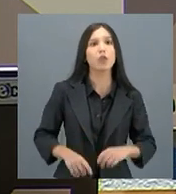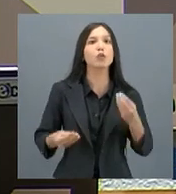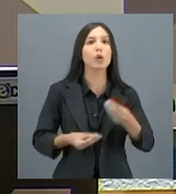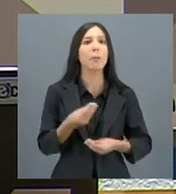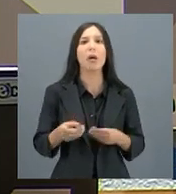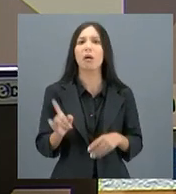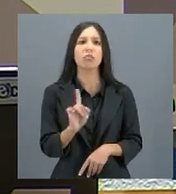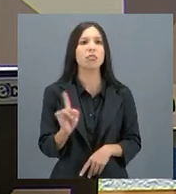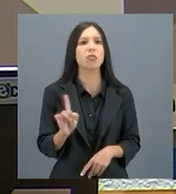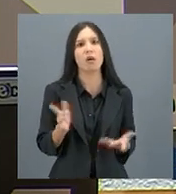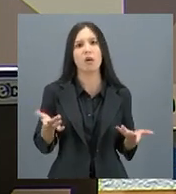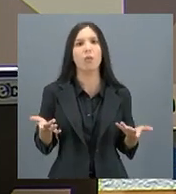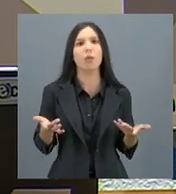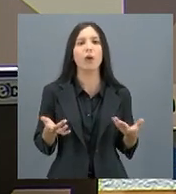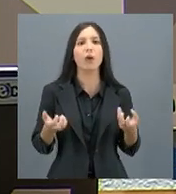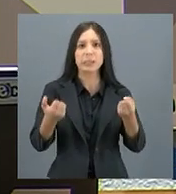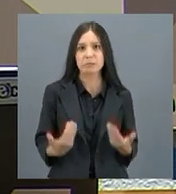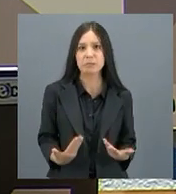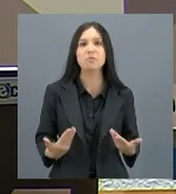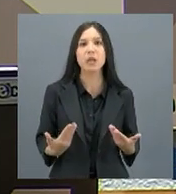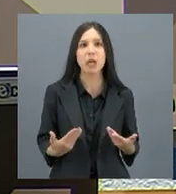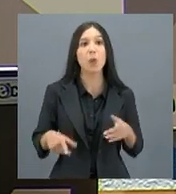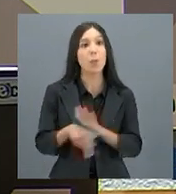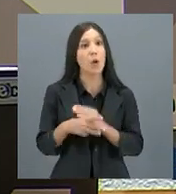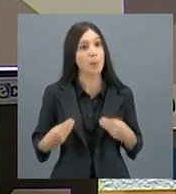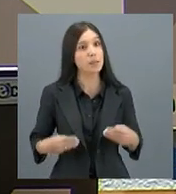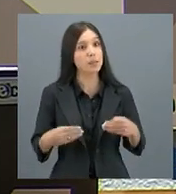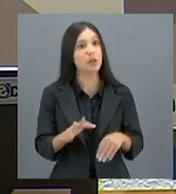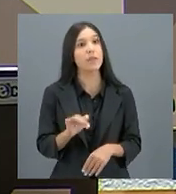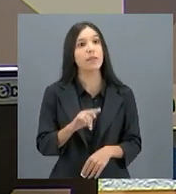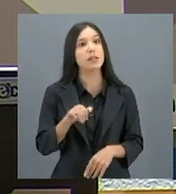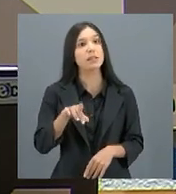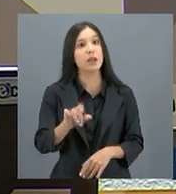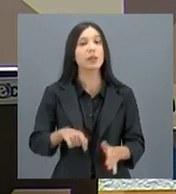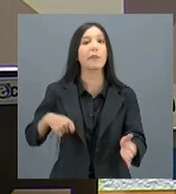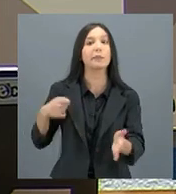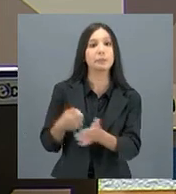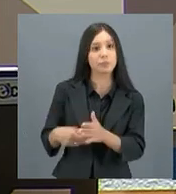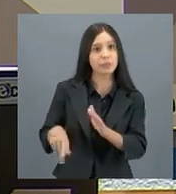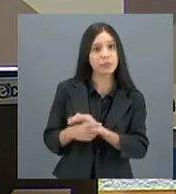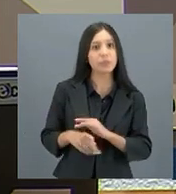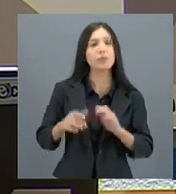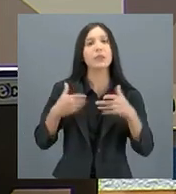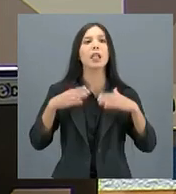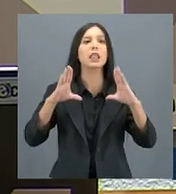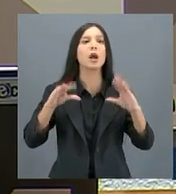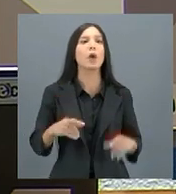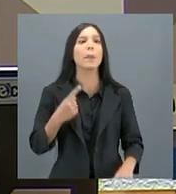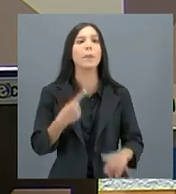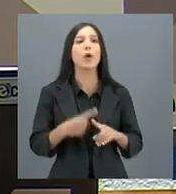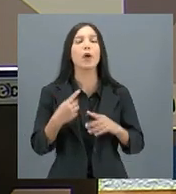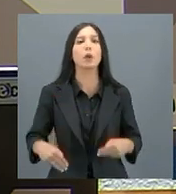Falei, jamais haveria. Ministério da Fazenda. Por parte do Ministério da Fazenda. Estou tranquilo porque o Ministério da Fazenda